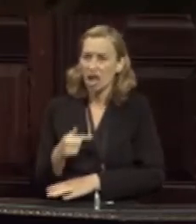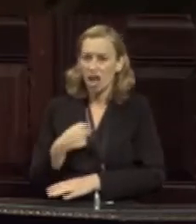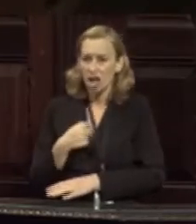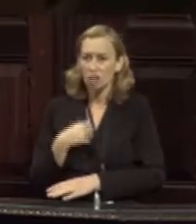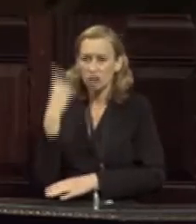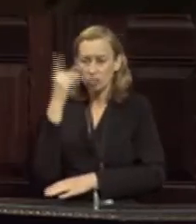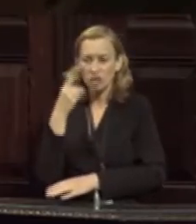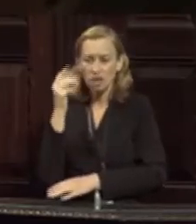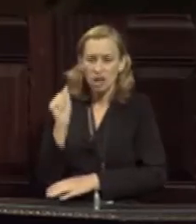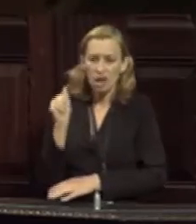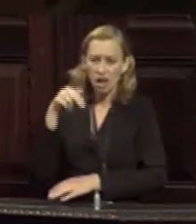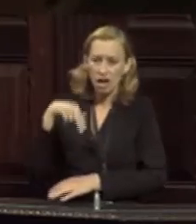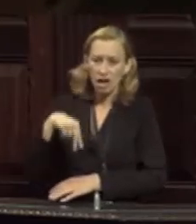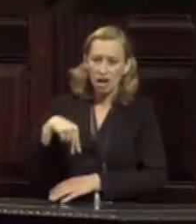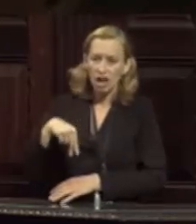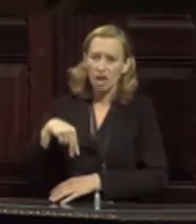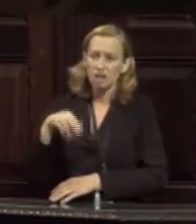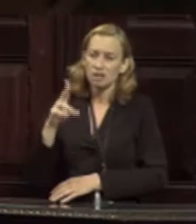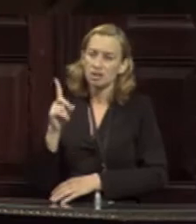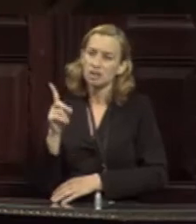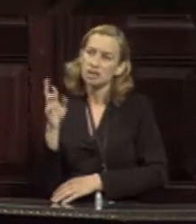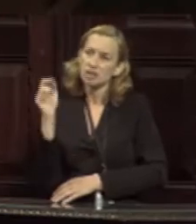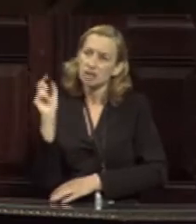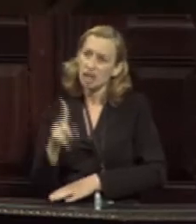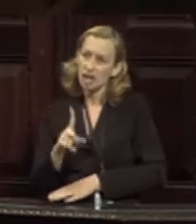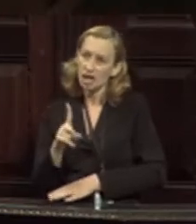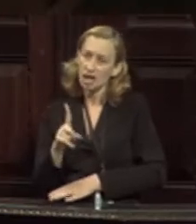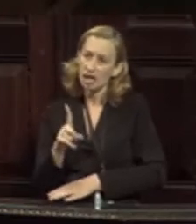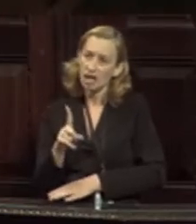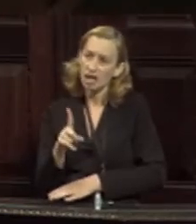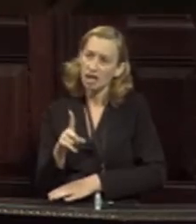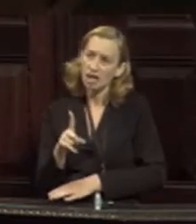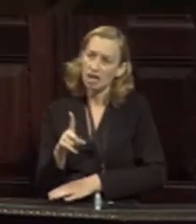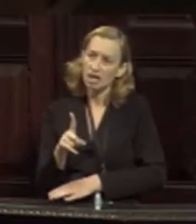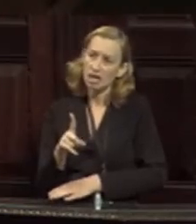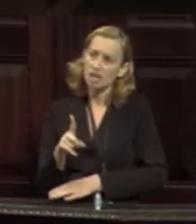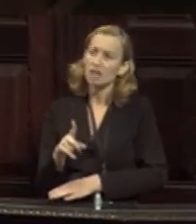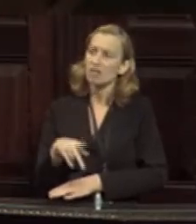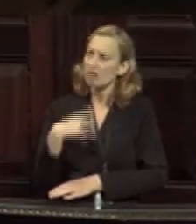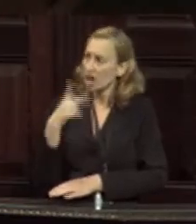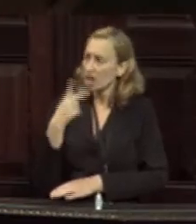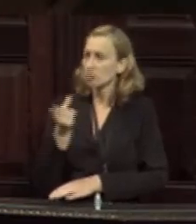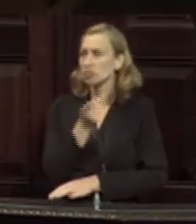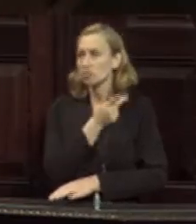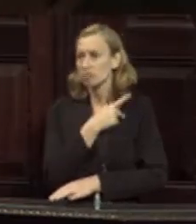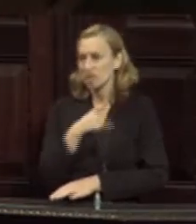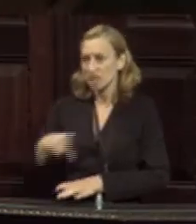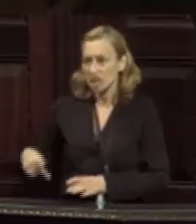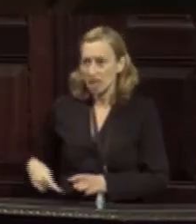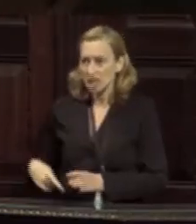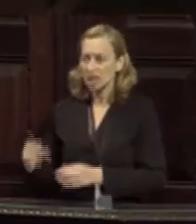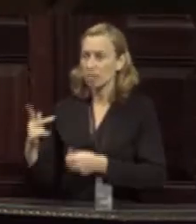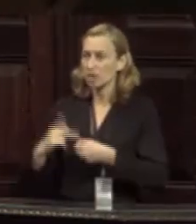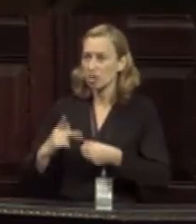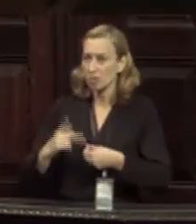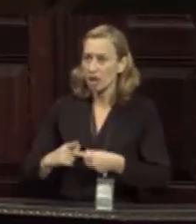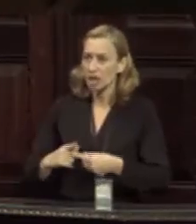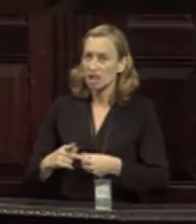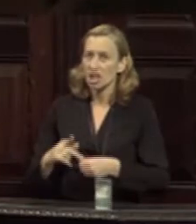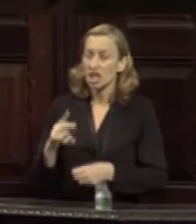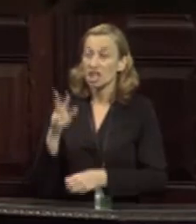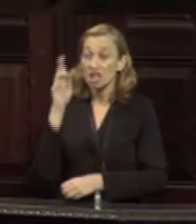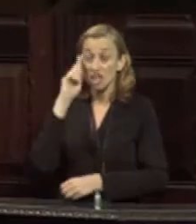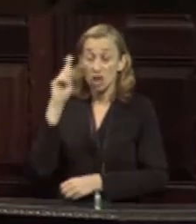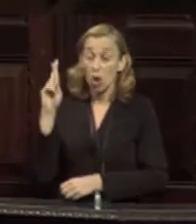deputado André Ciliano dissemos para o presidente da Petrobras, senhor Pedro Parente,